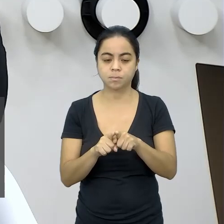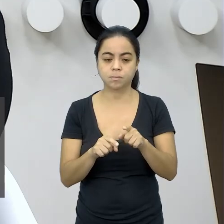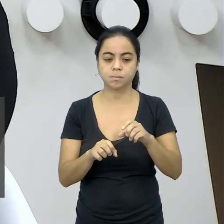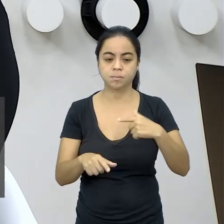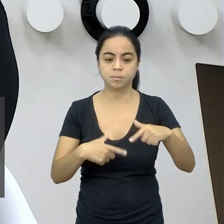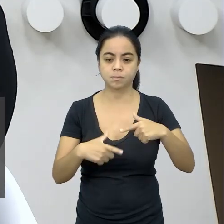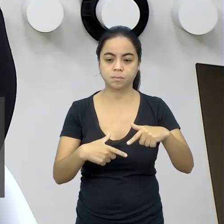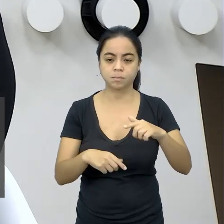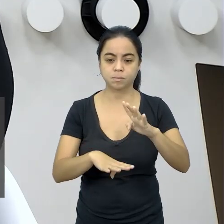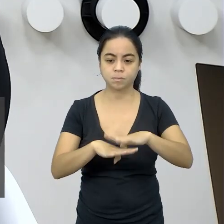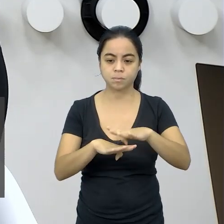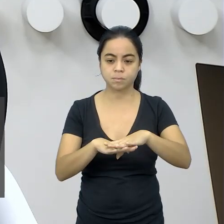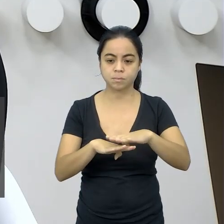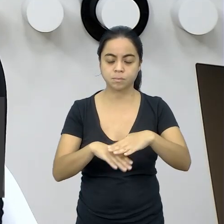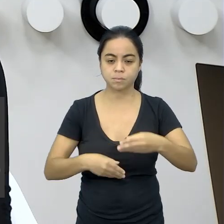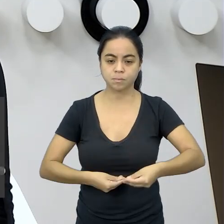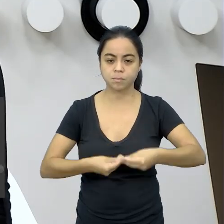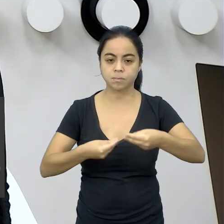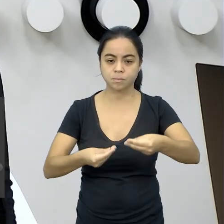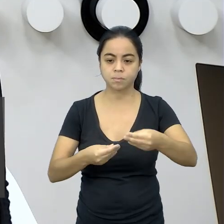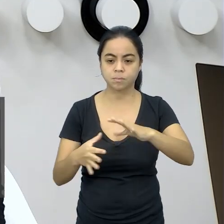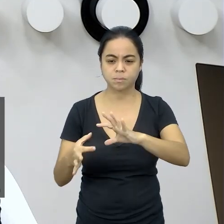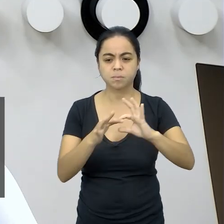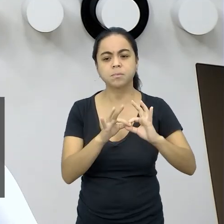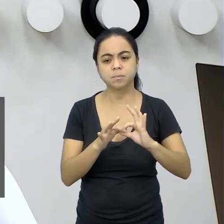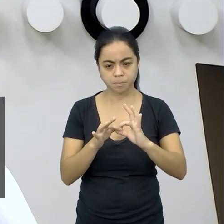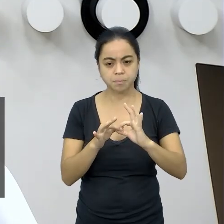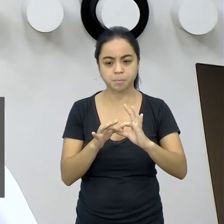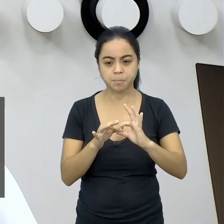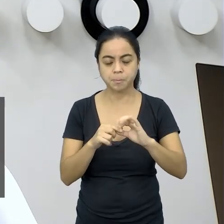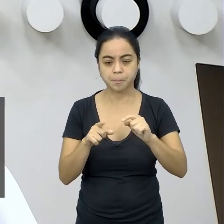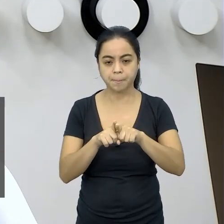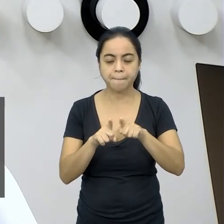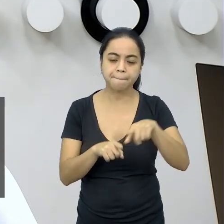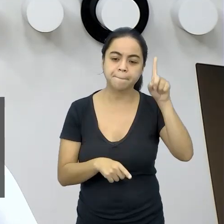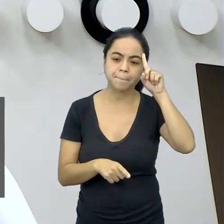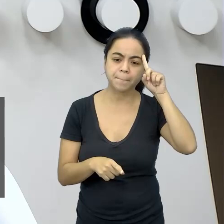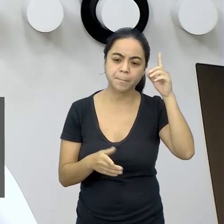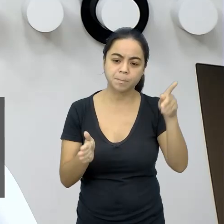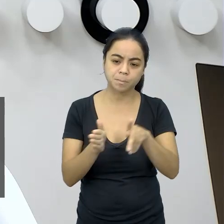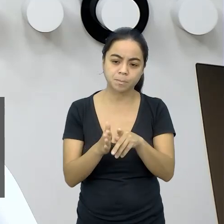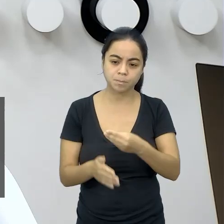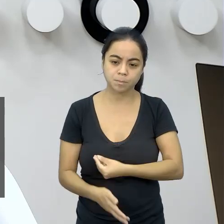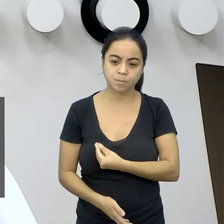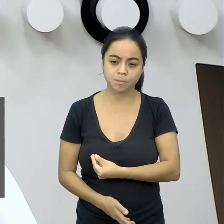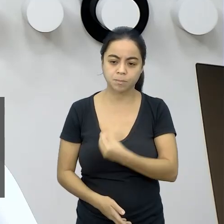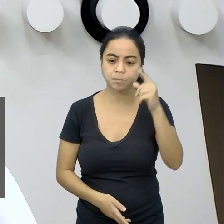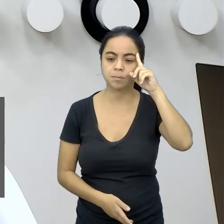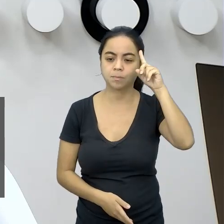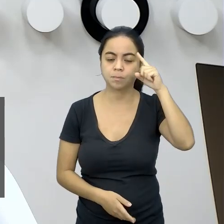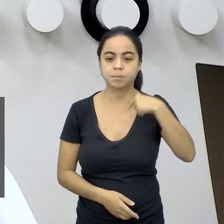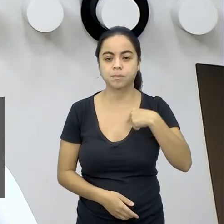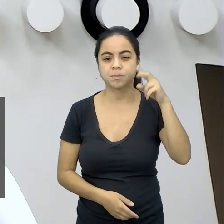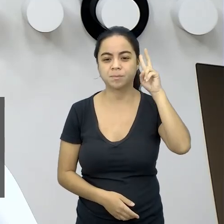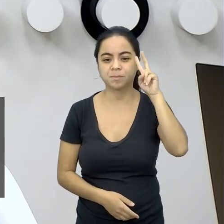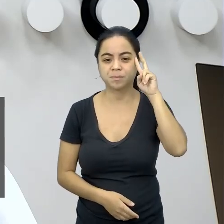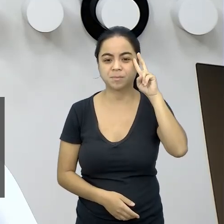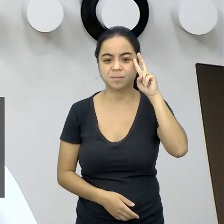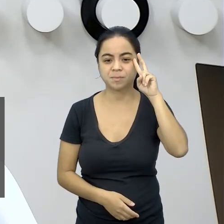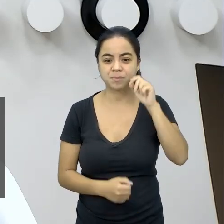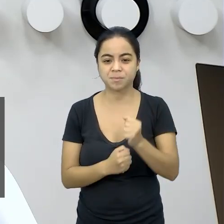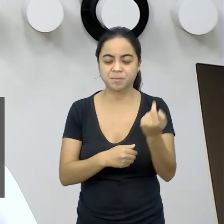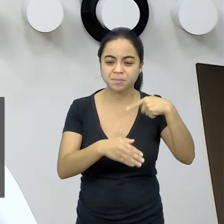aprendizagens matemáticas estejam aí contextualizadas com o cotidiano dele, porque, né, eu lembro que a gente fazia a